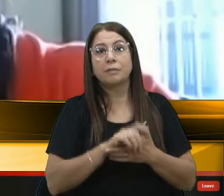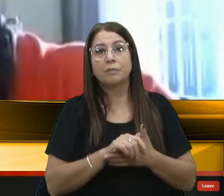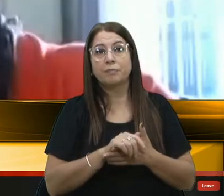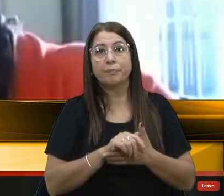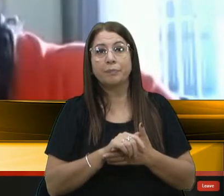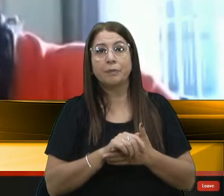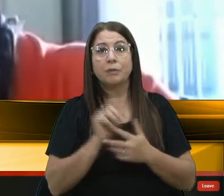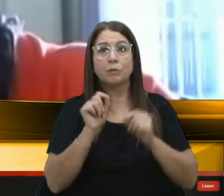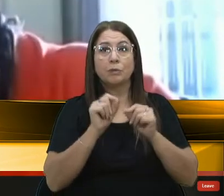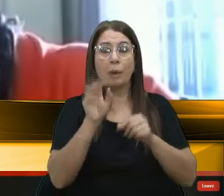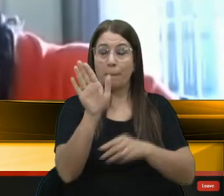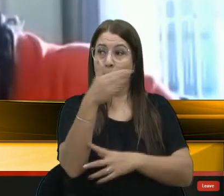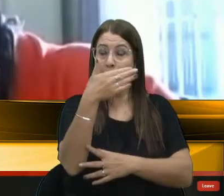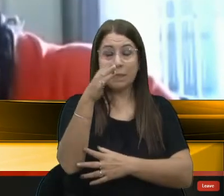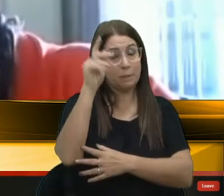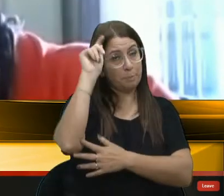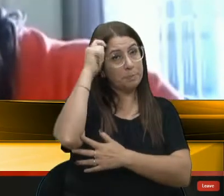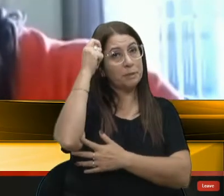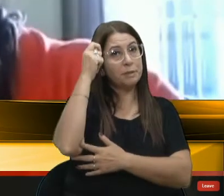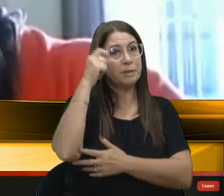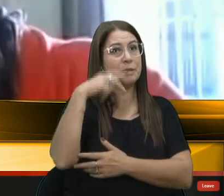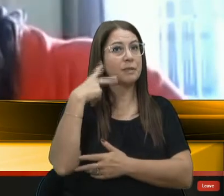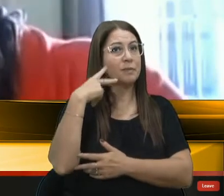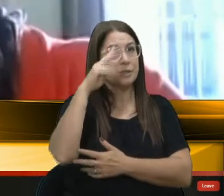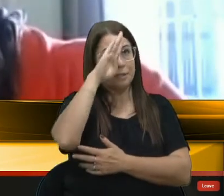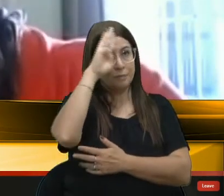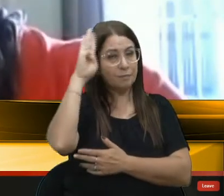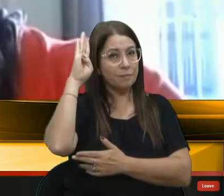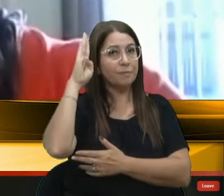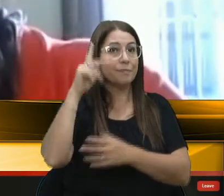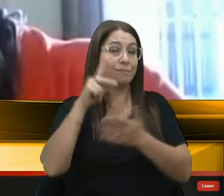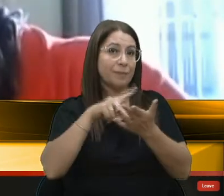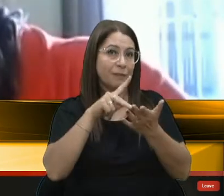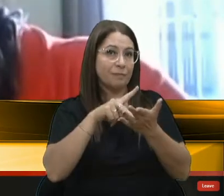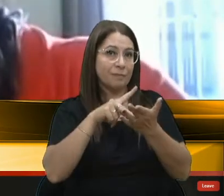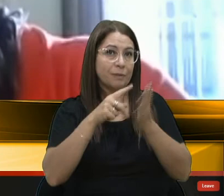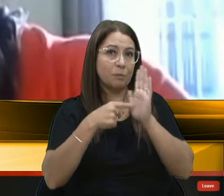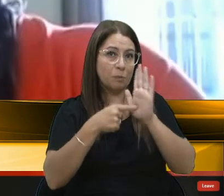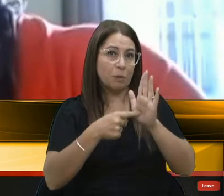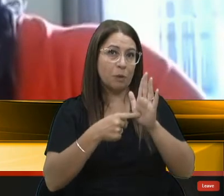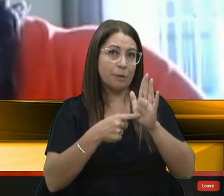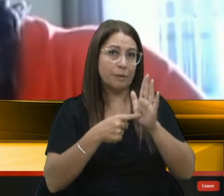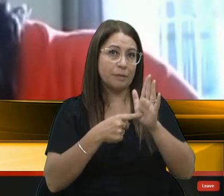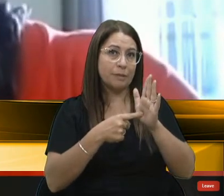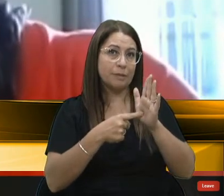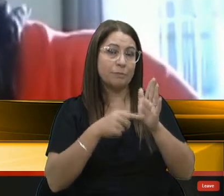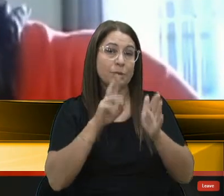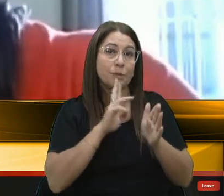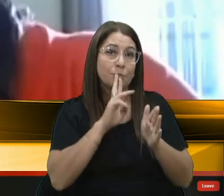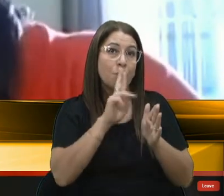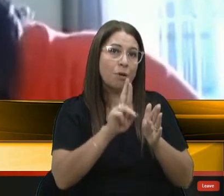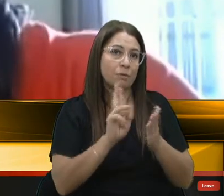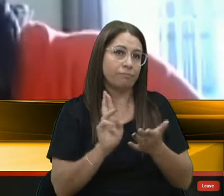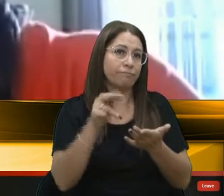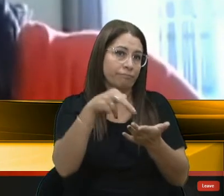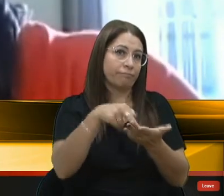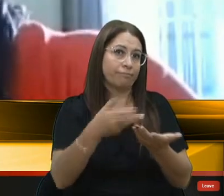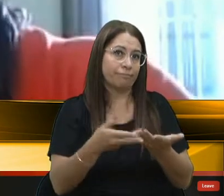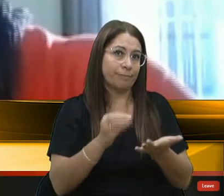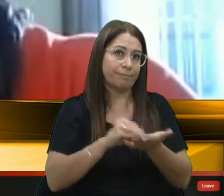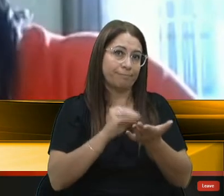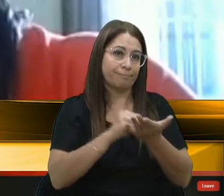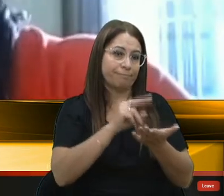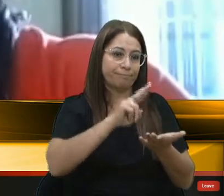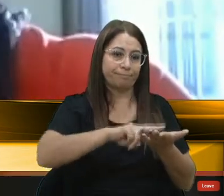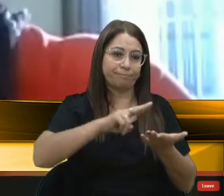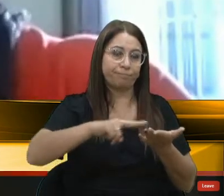a questão da bandeira preta, vereador Bressan, ele, na verdade, traz um diagnóstico, né, da realidade, que é falta de leitos.